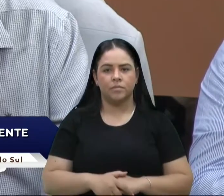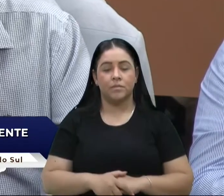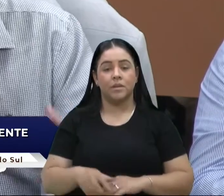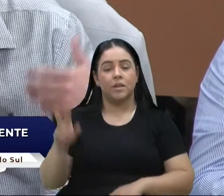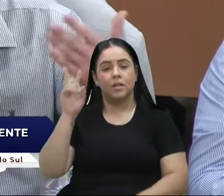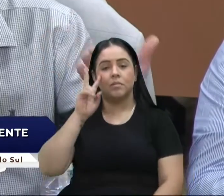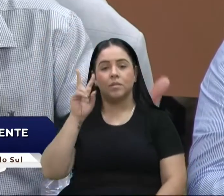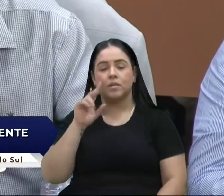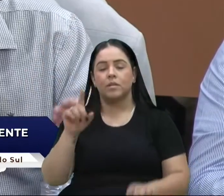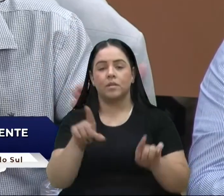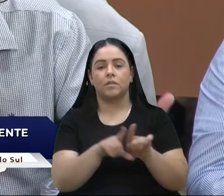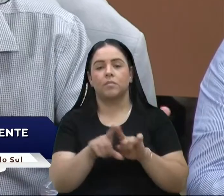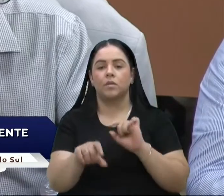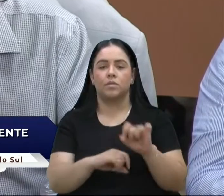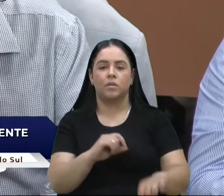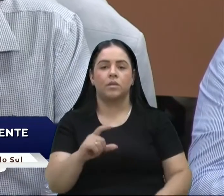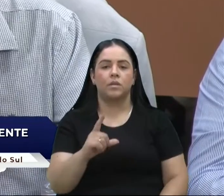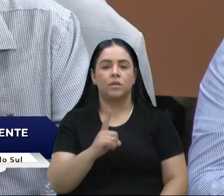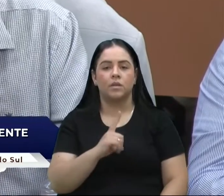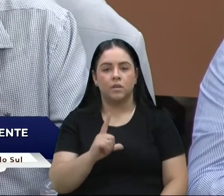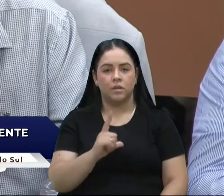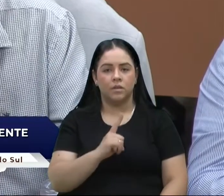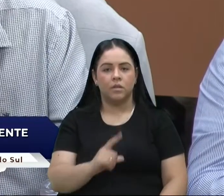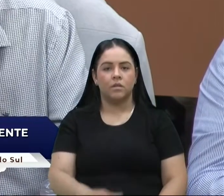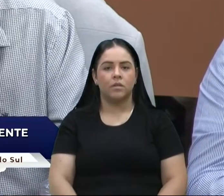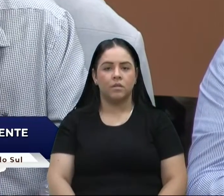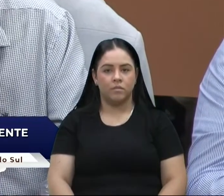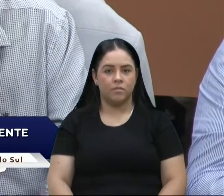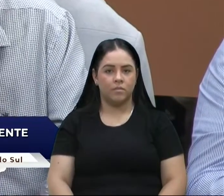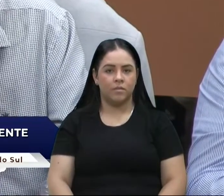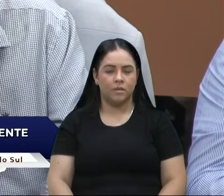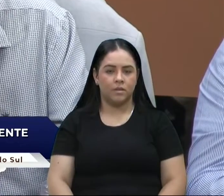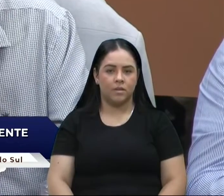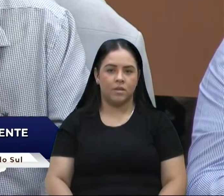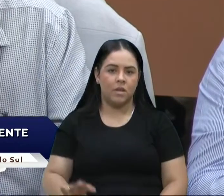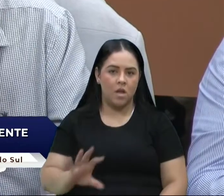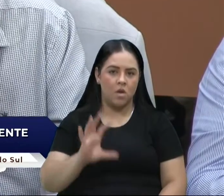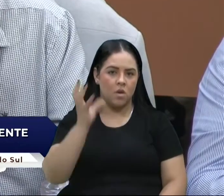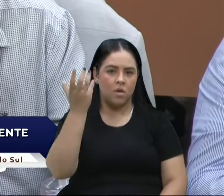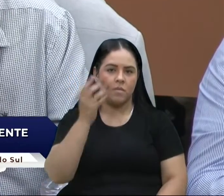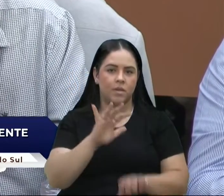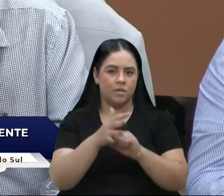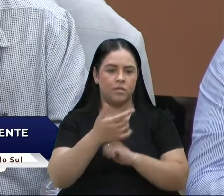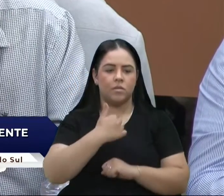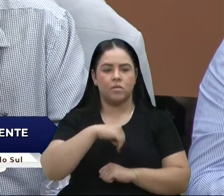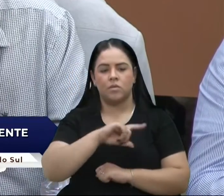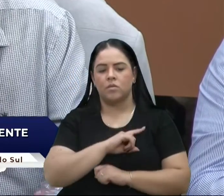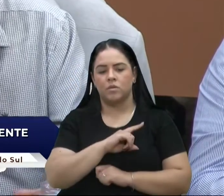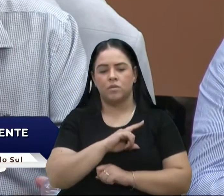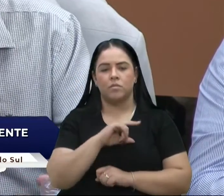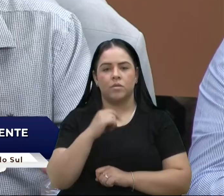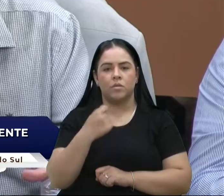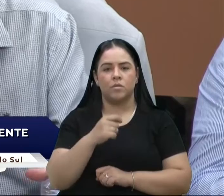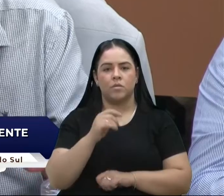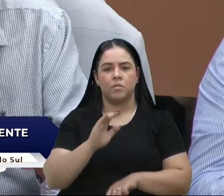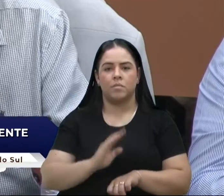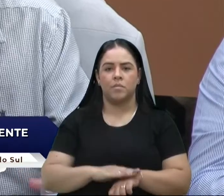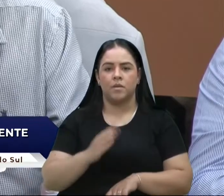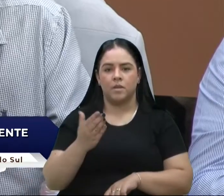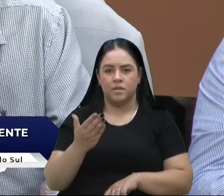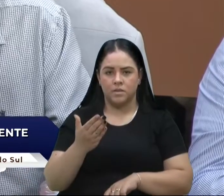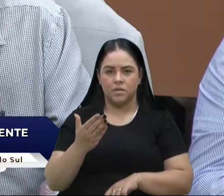Lembrando que o fato de ter havido essa pandemia, nós tivemos que aumentar